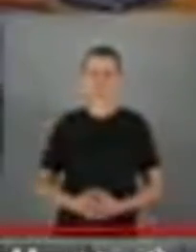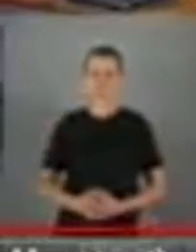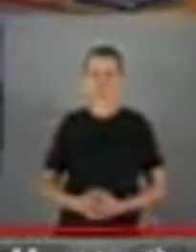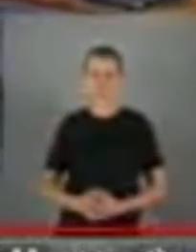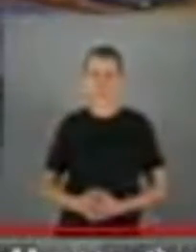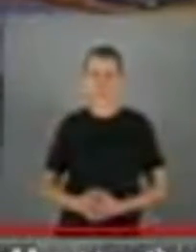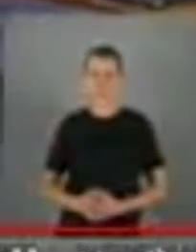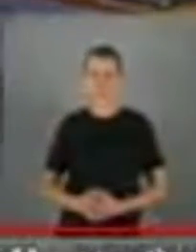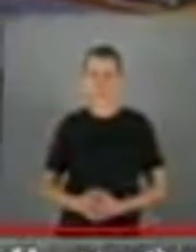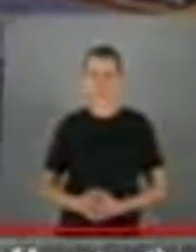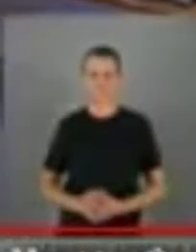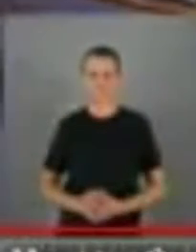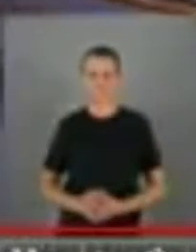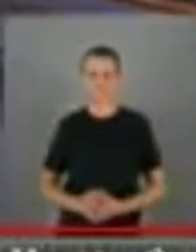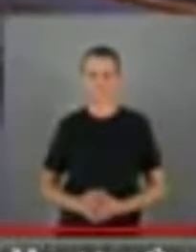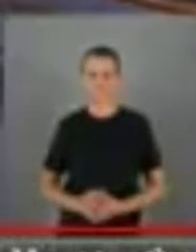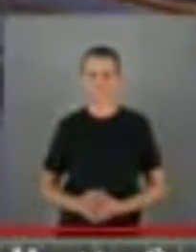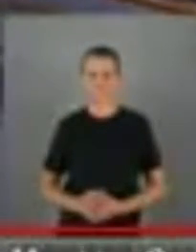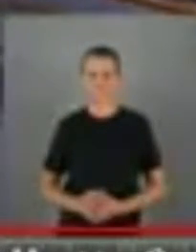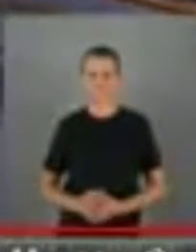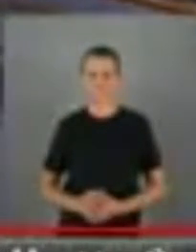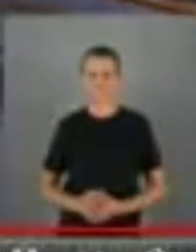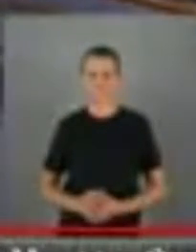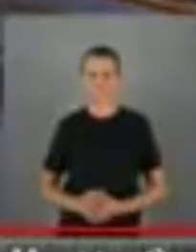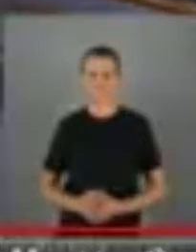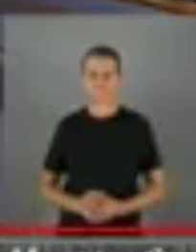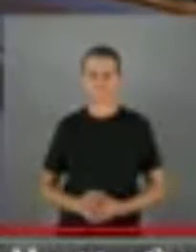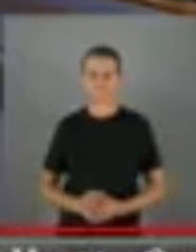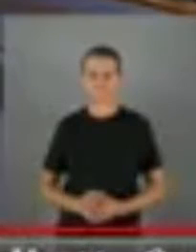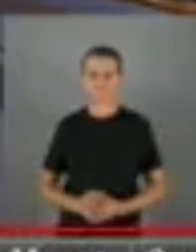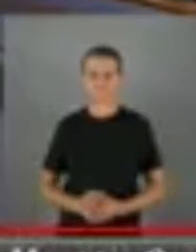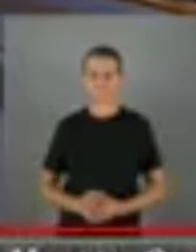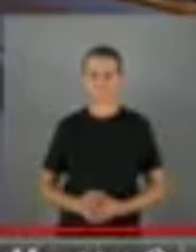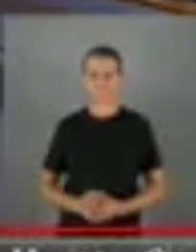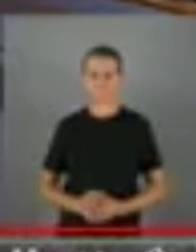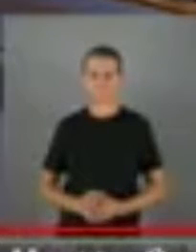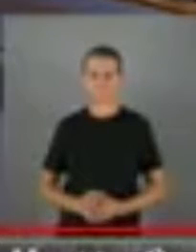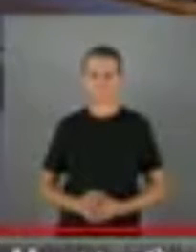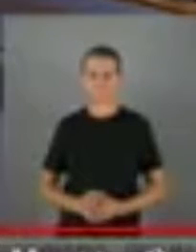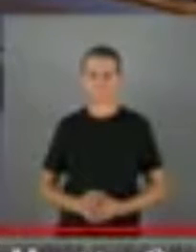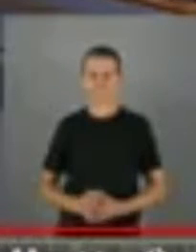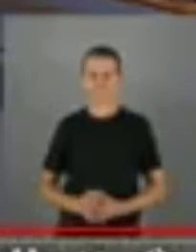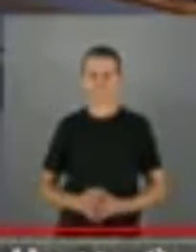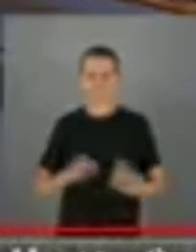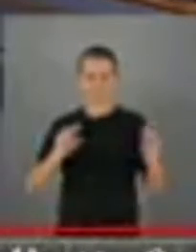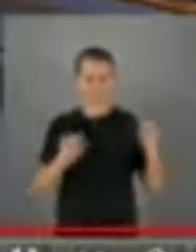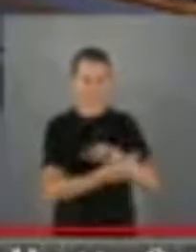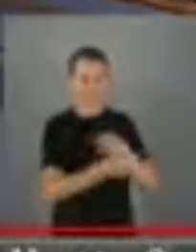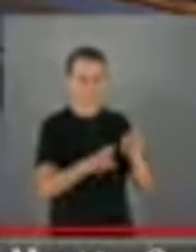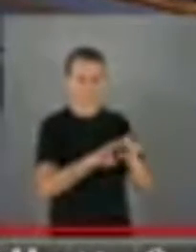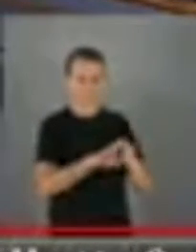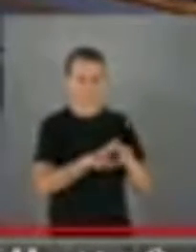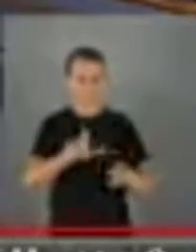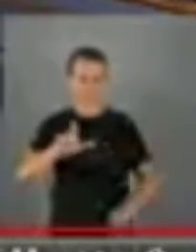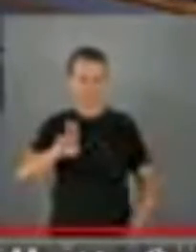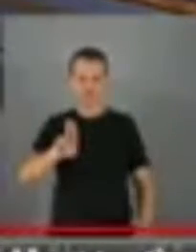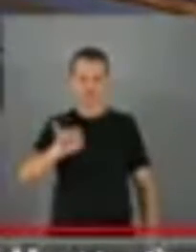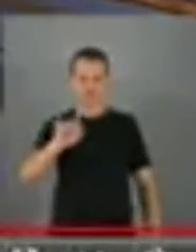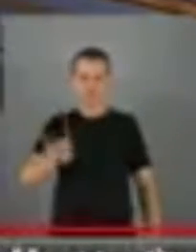Roberto Cláudio. Aqui, ó. Prefeito de Fortaleza, Roberto. Não. Contrário também, Luiz Carlos Reis aí, senhor presidente.